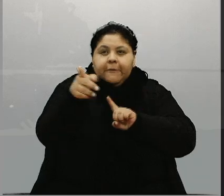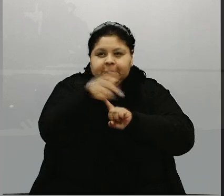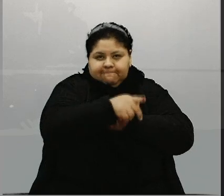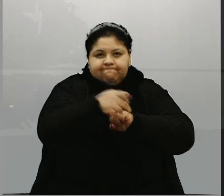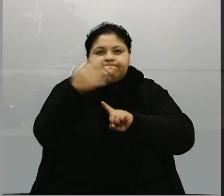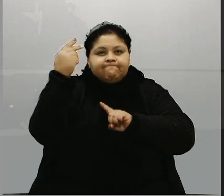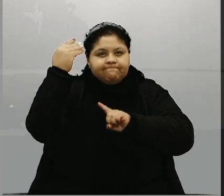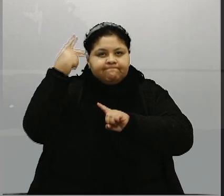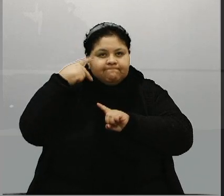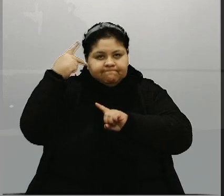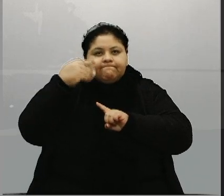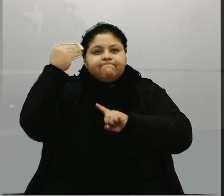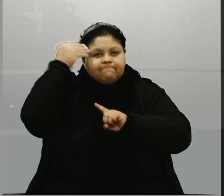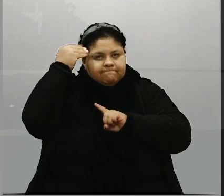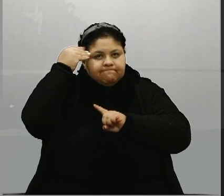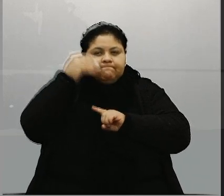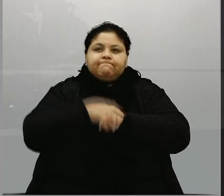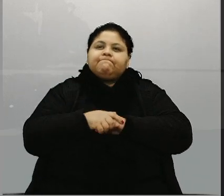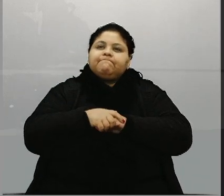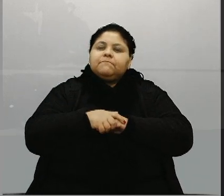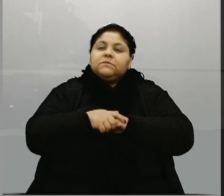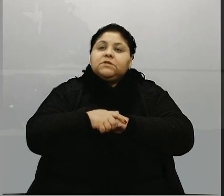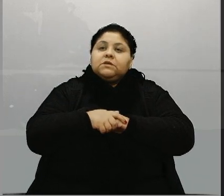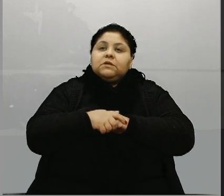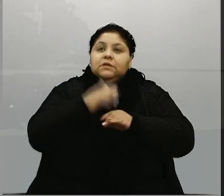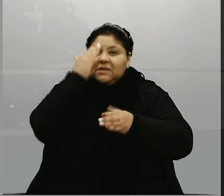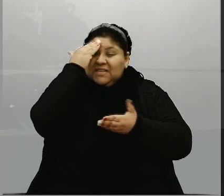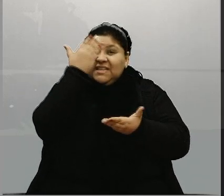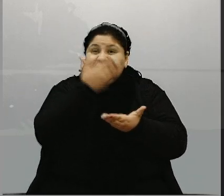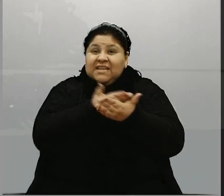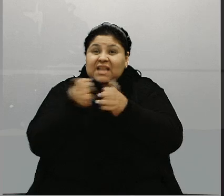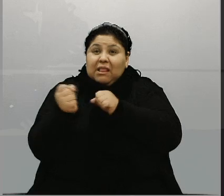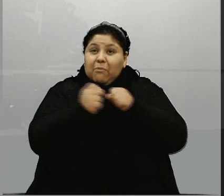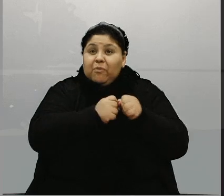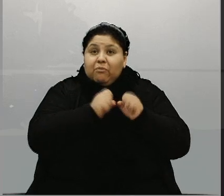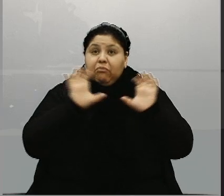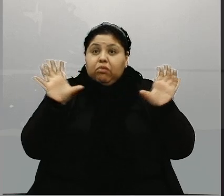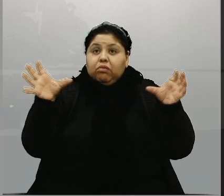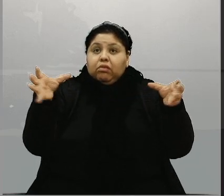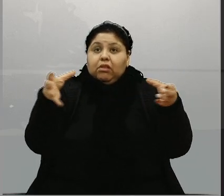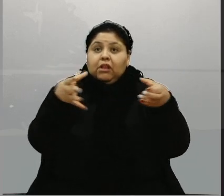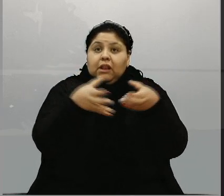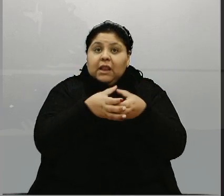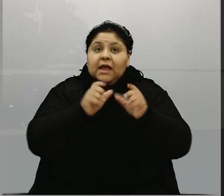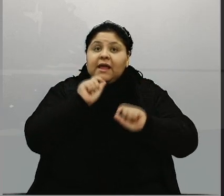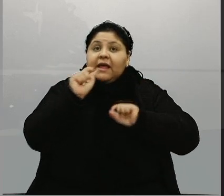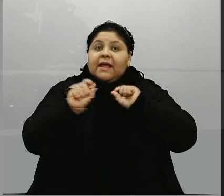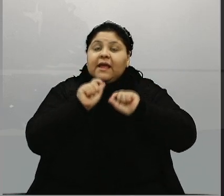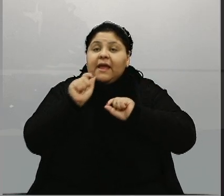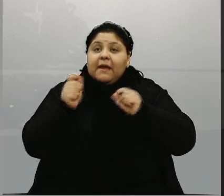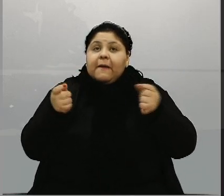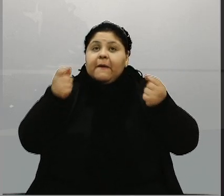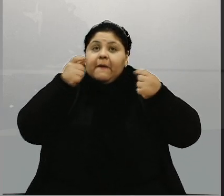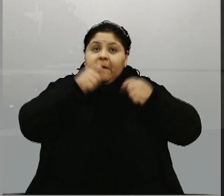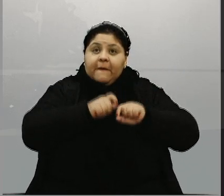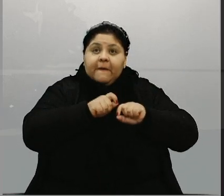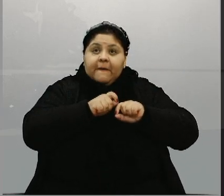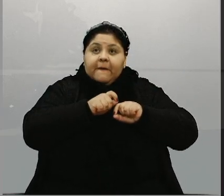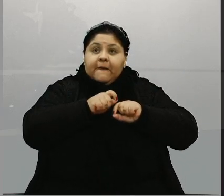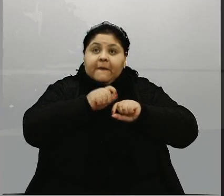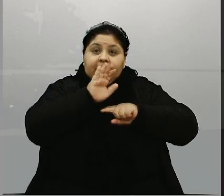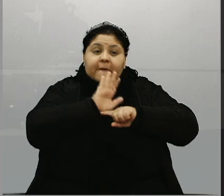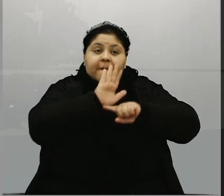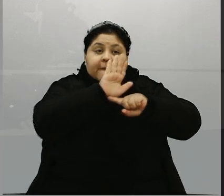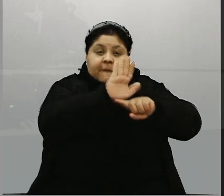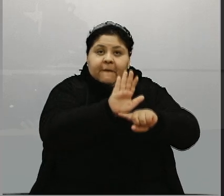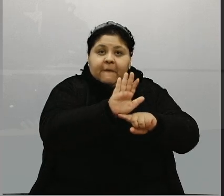disso. Mas cremos no poder que há na ajuda mútua, onde quem precisa se torna proativo ao auxílio